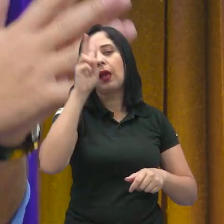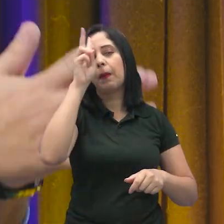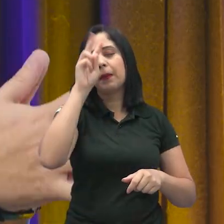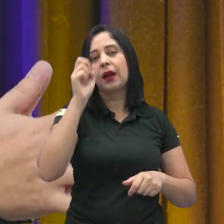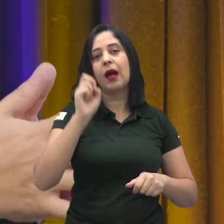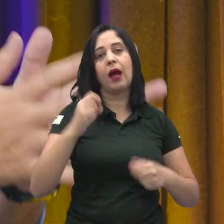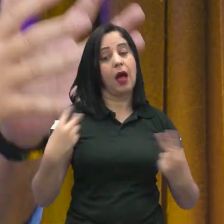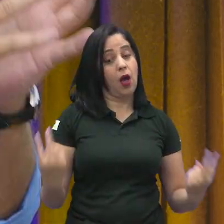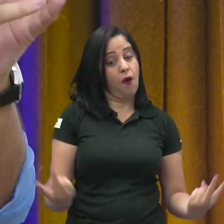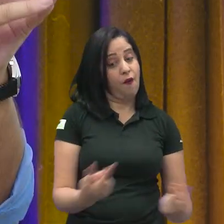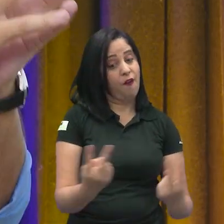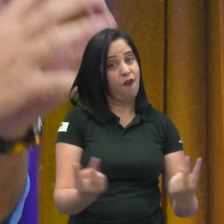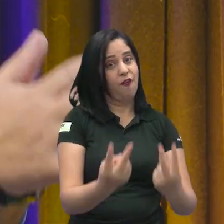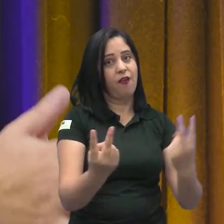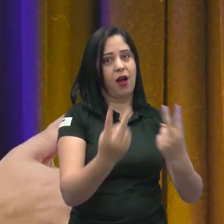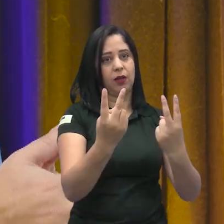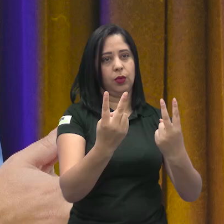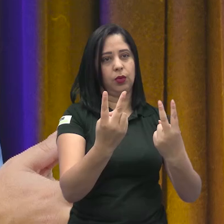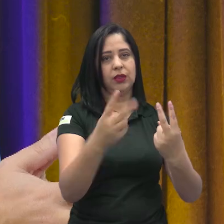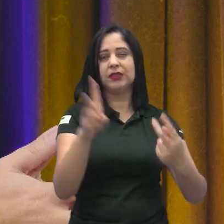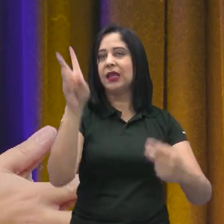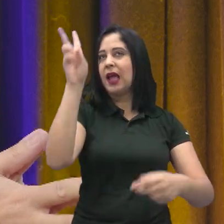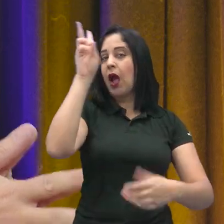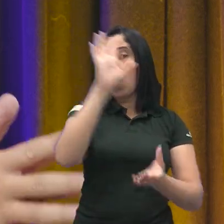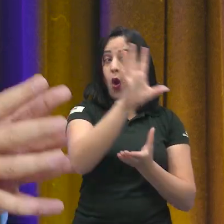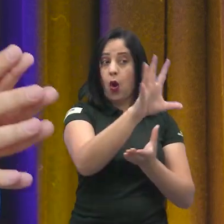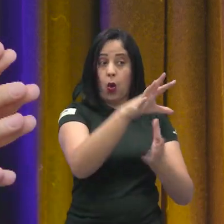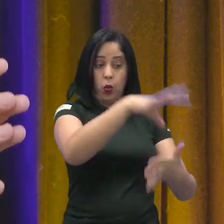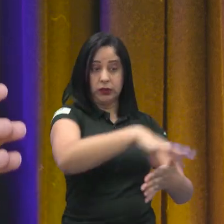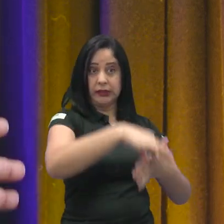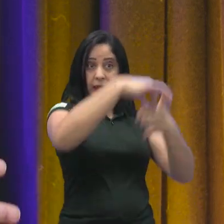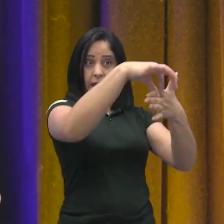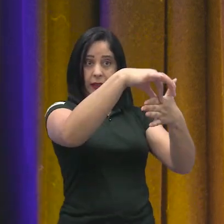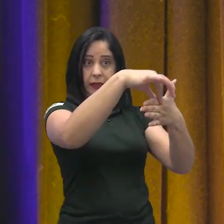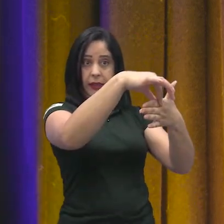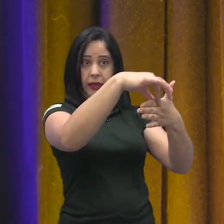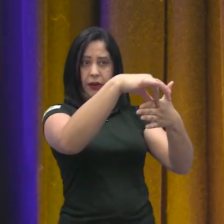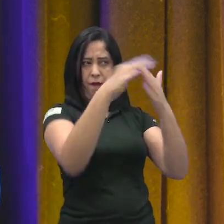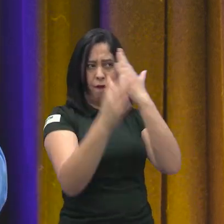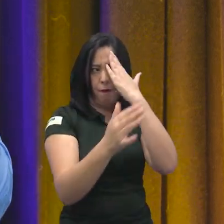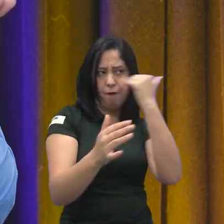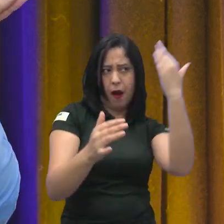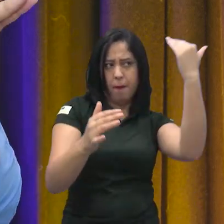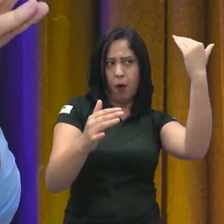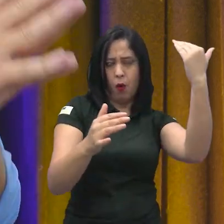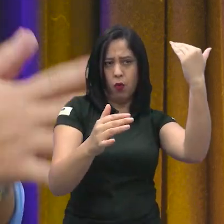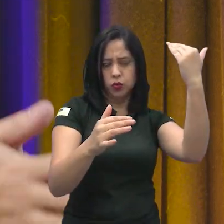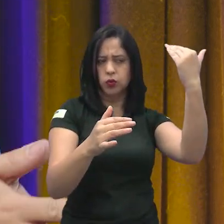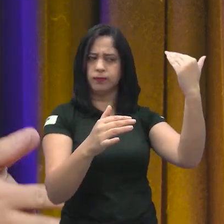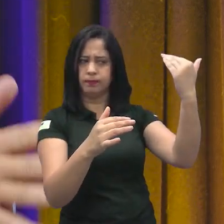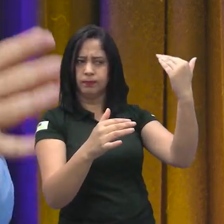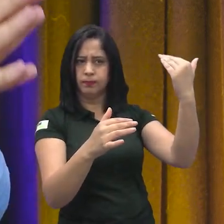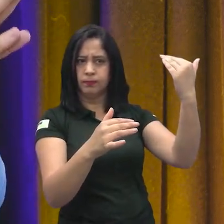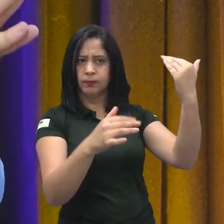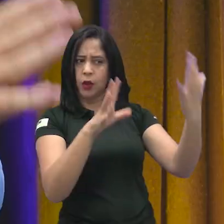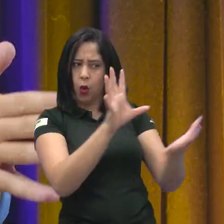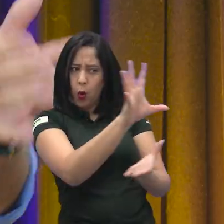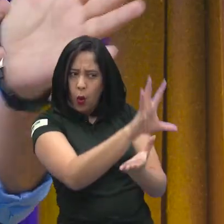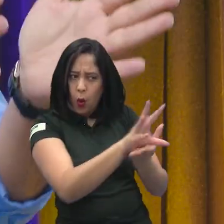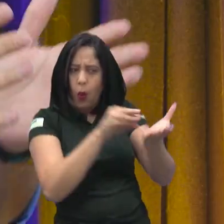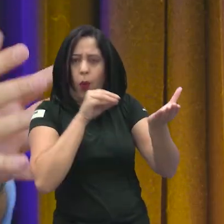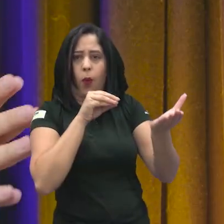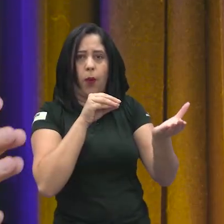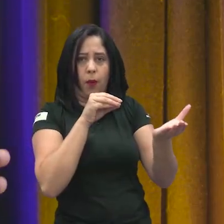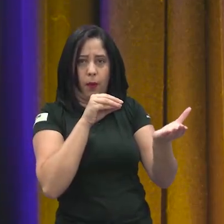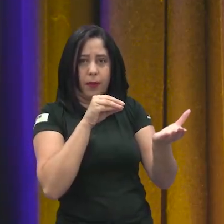dos valores, das grandes lideranças que nós já tivemos no país e no mundo, entender o que foi aquele líder naquela época,